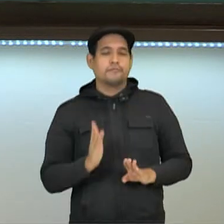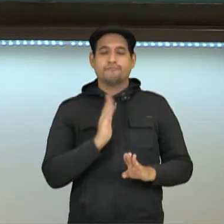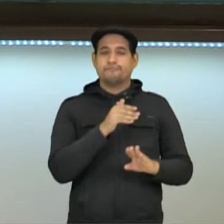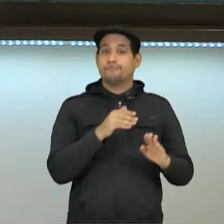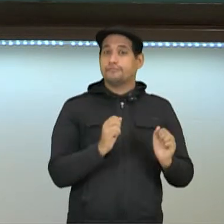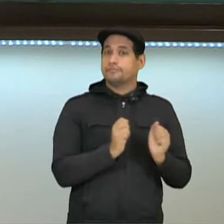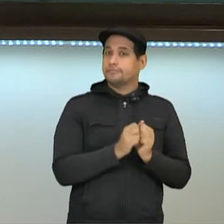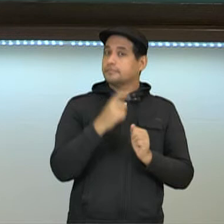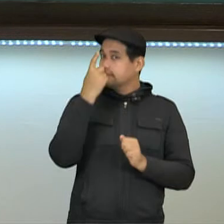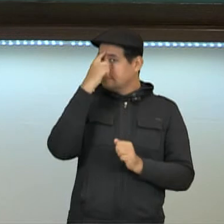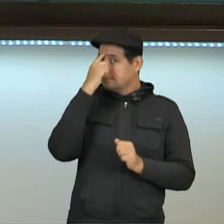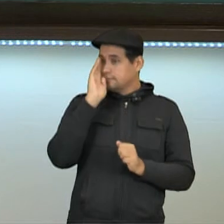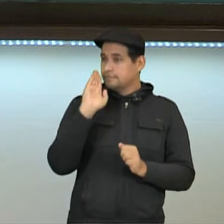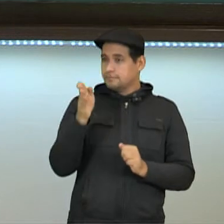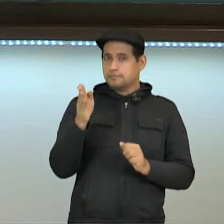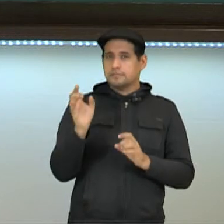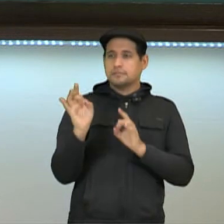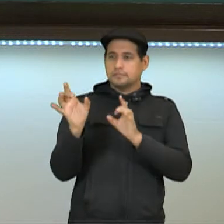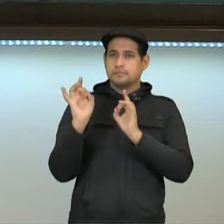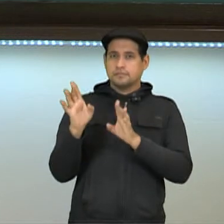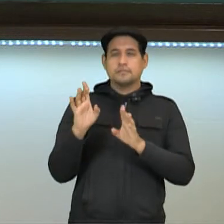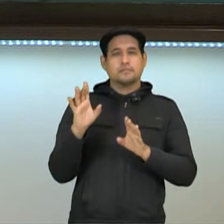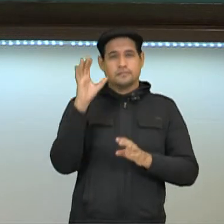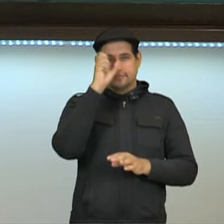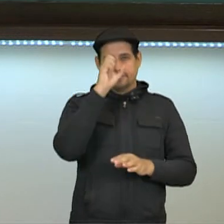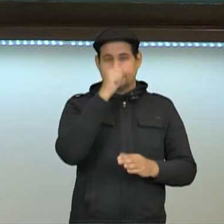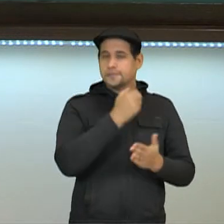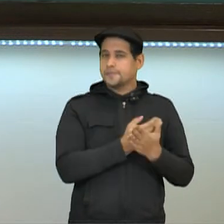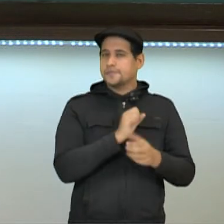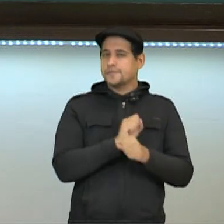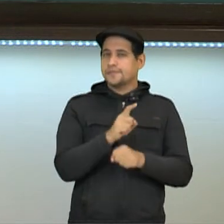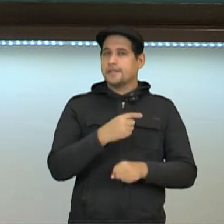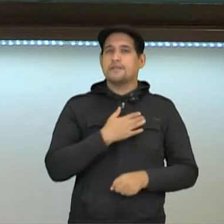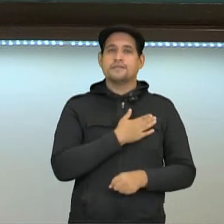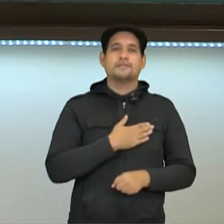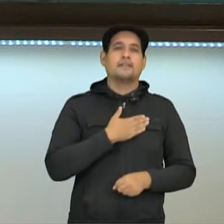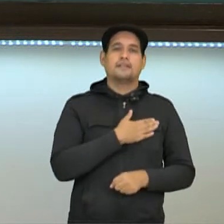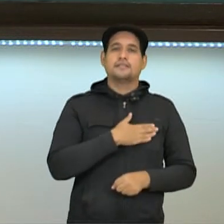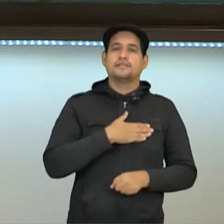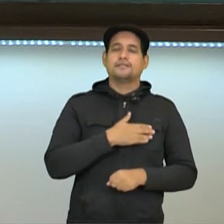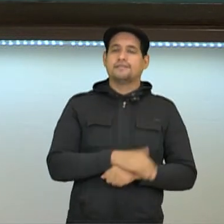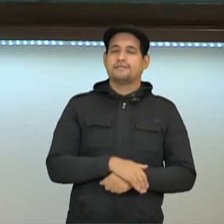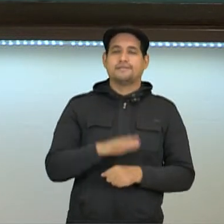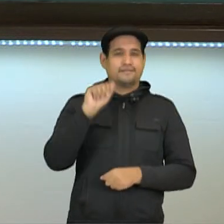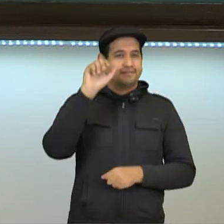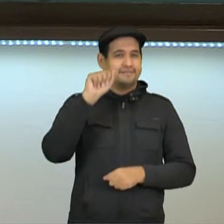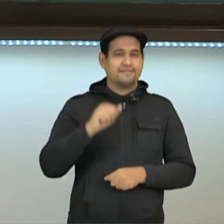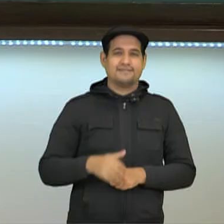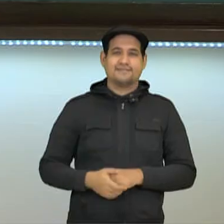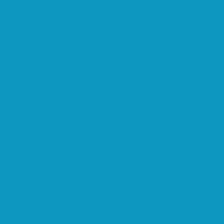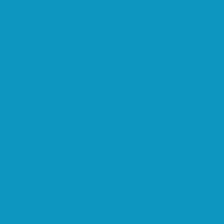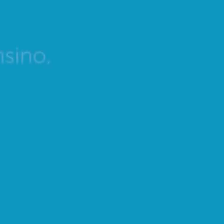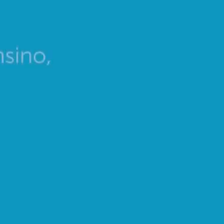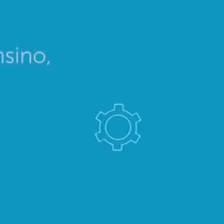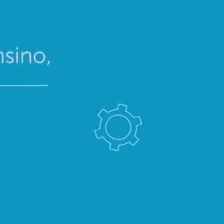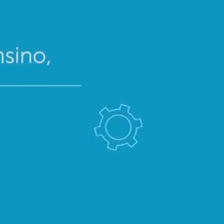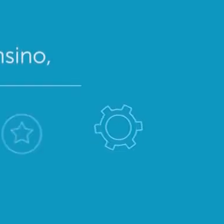com as Índias. Foi isso que nós vimos nessa aula. Espero que vocês tenham gostado e até a próxima.